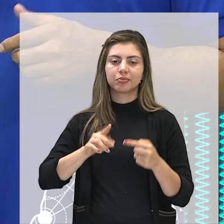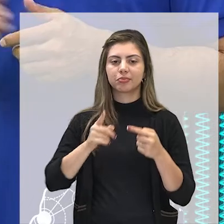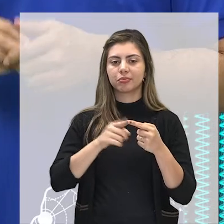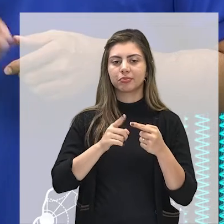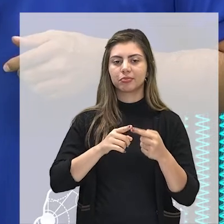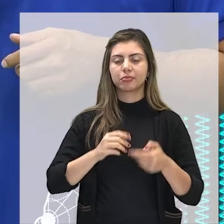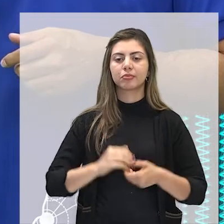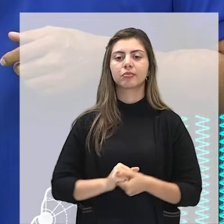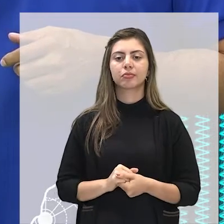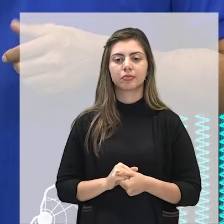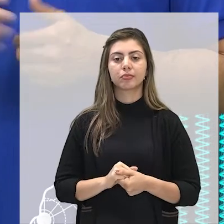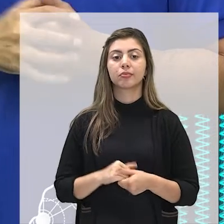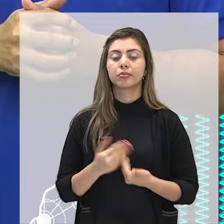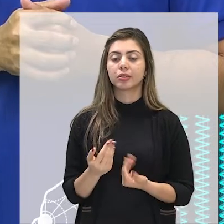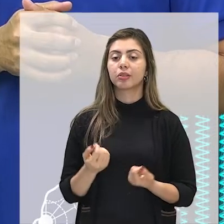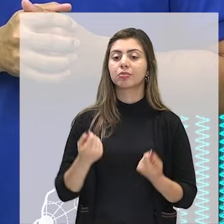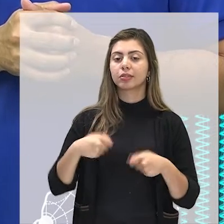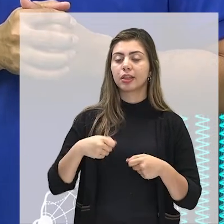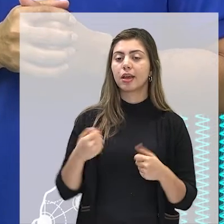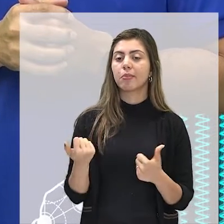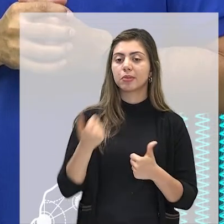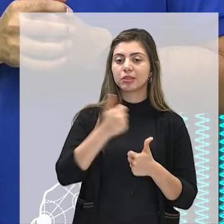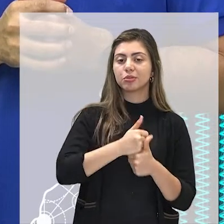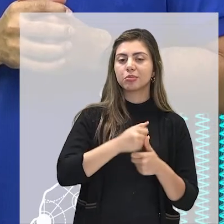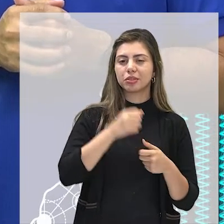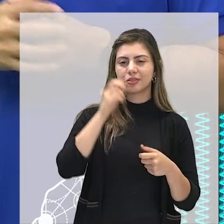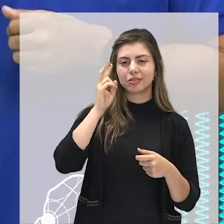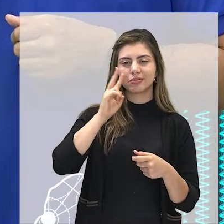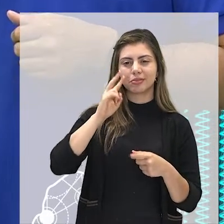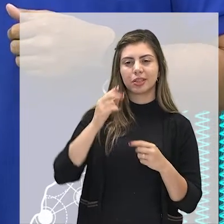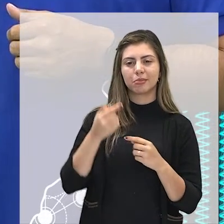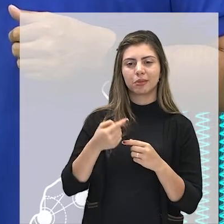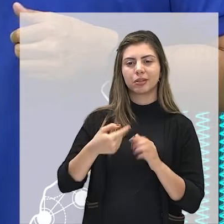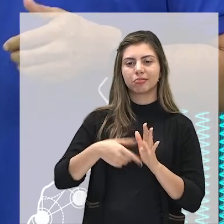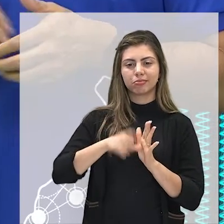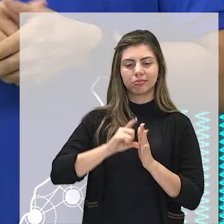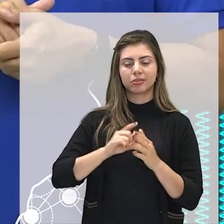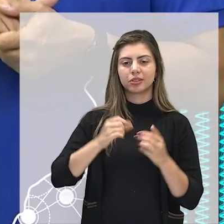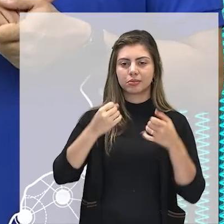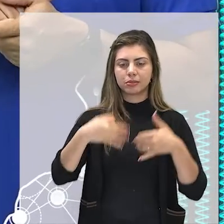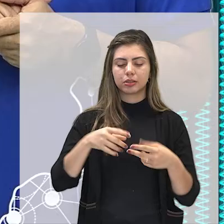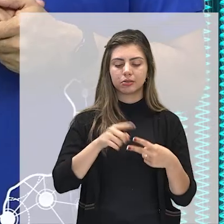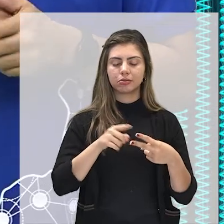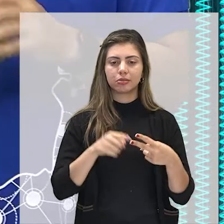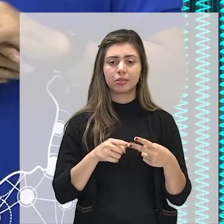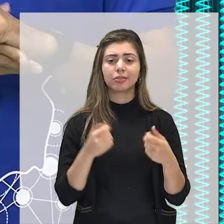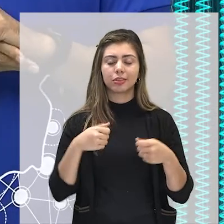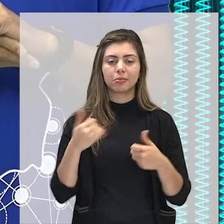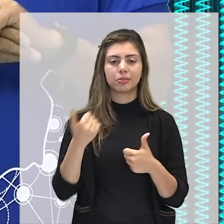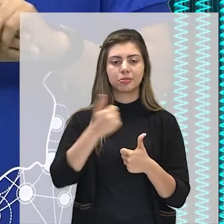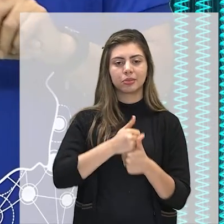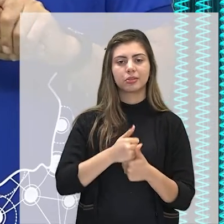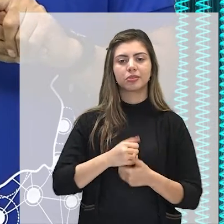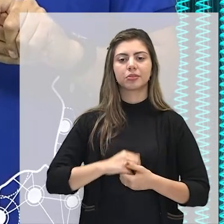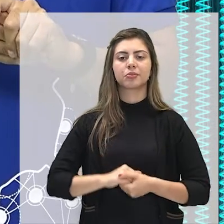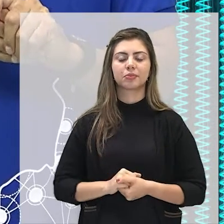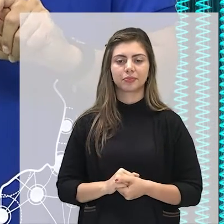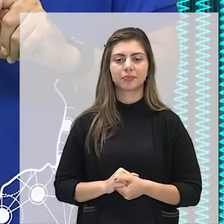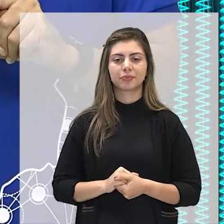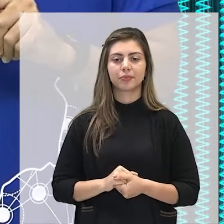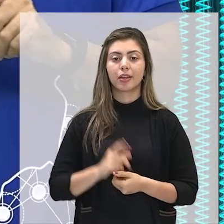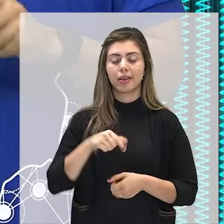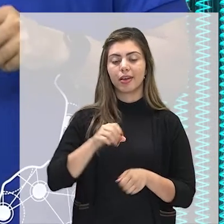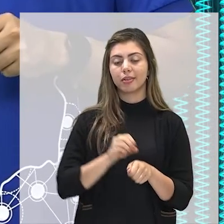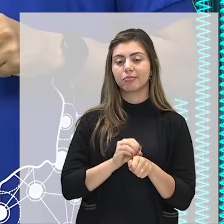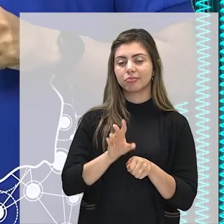os exemplos substituem can e could, por exemplo, tá? Então, eu posso utilizar essas duas aqui para fazer